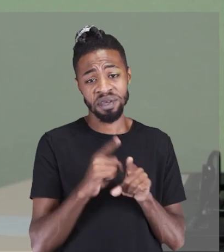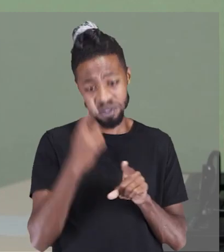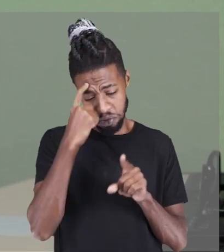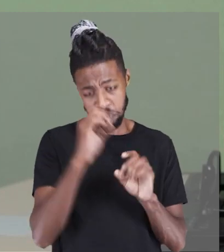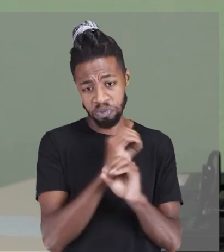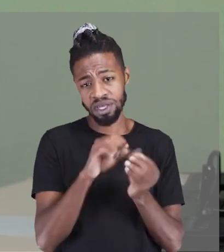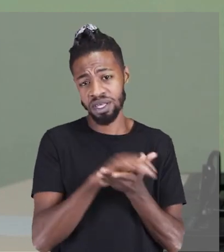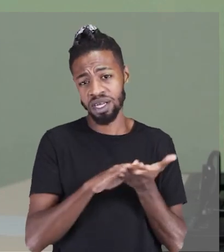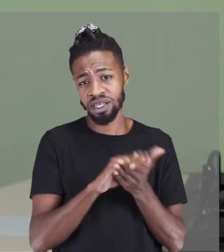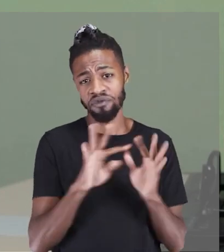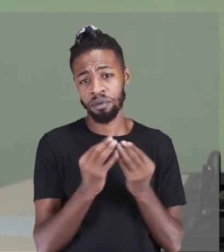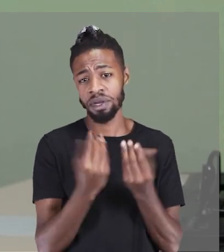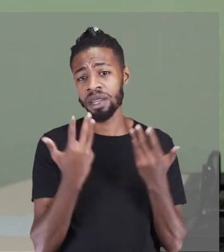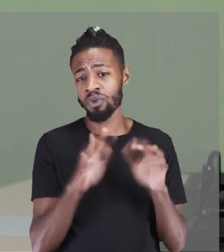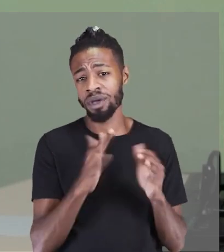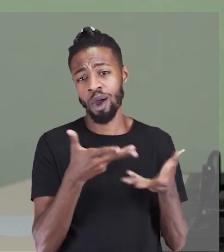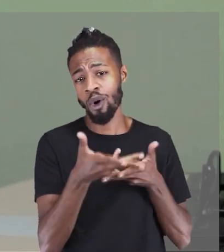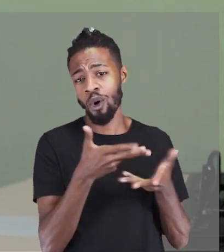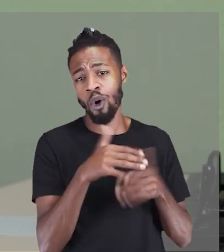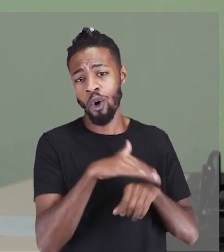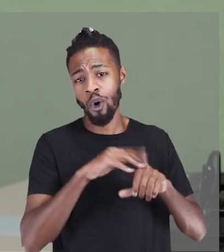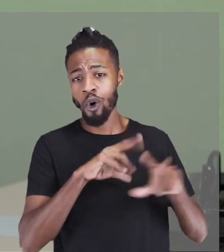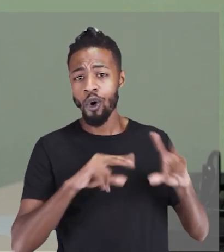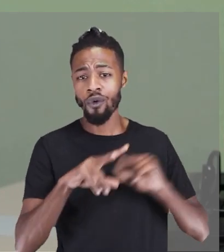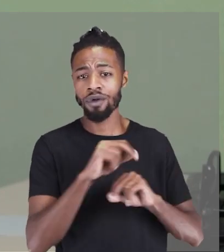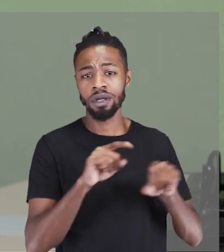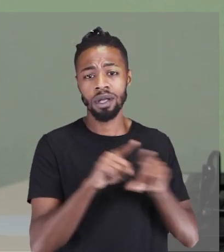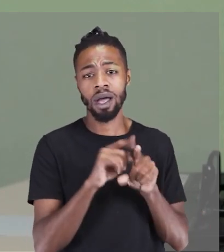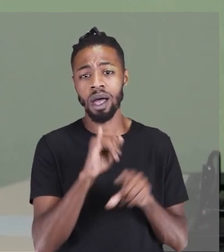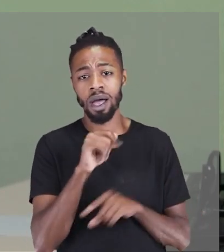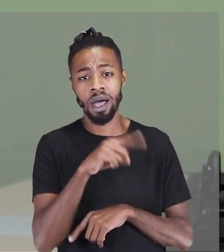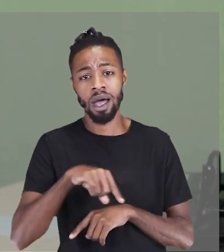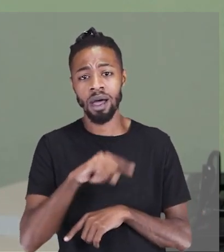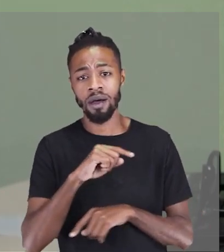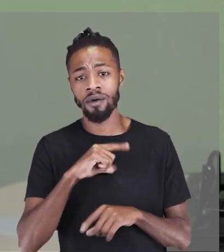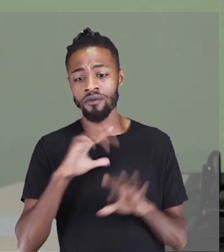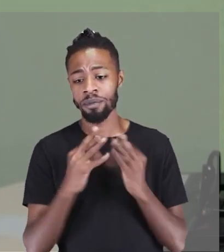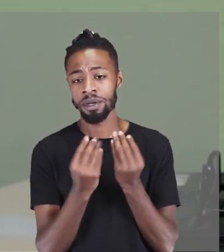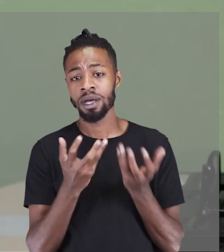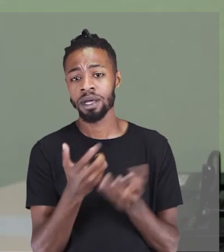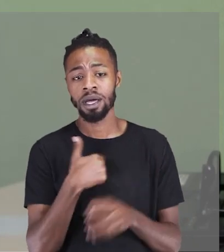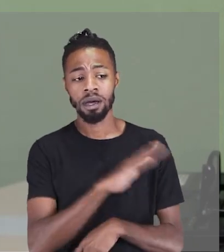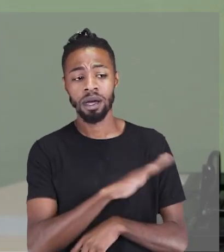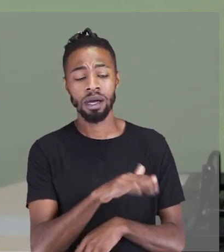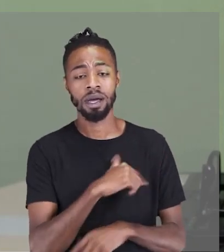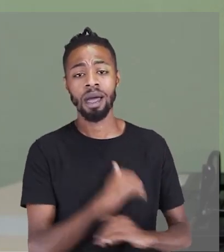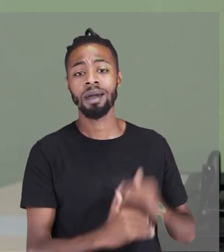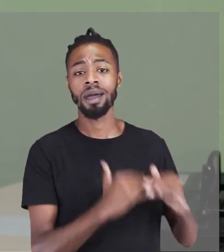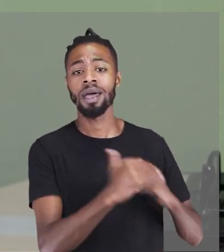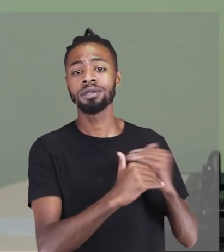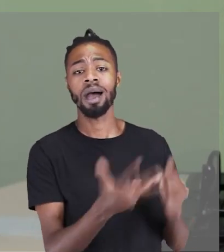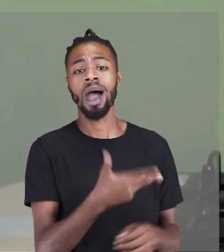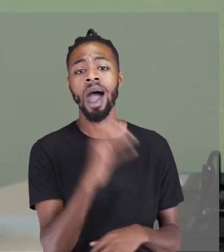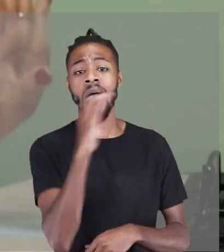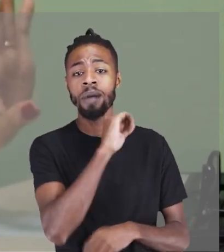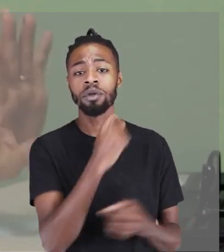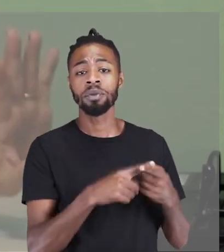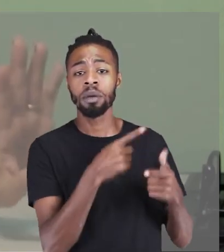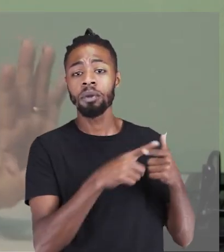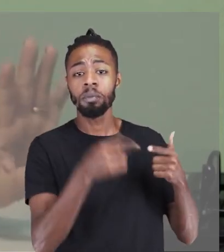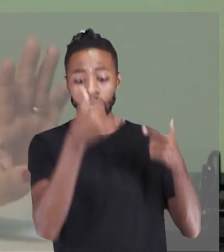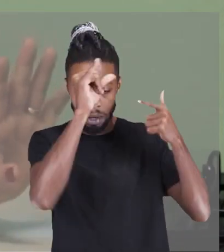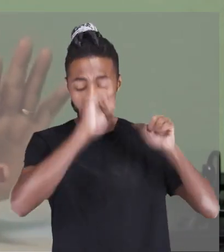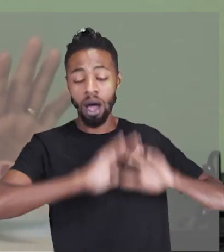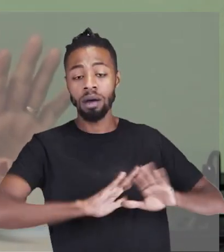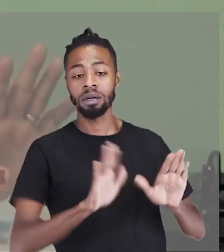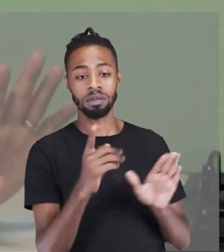aqui dentro. Mas as famílias não pensam, porque as famílias não querem dialogar. Elas querem que as crianças primeiro cresçam logo, façam 18 anos, para